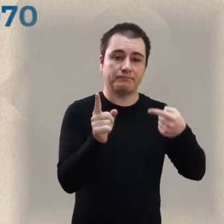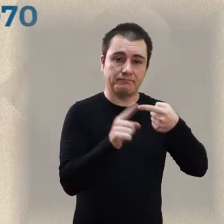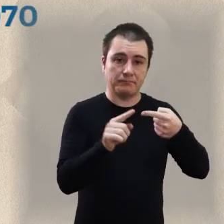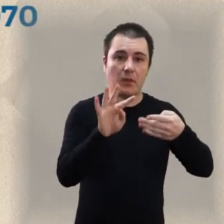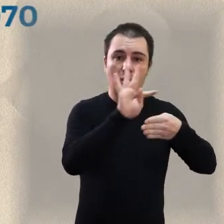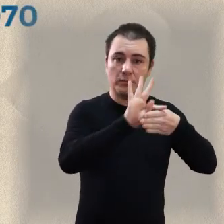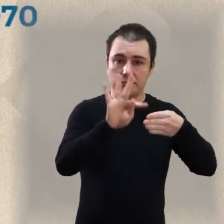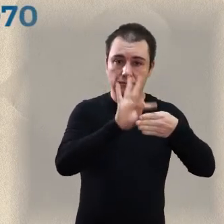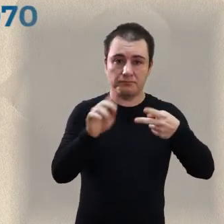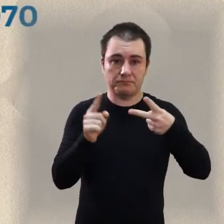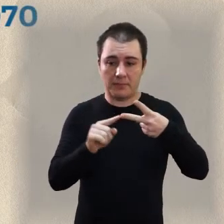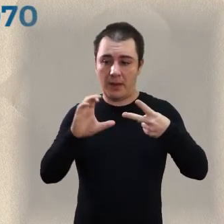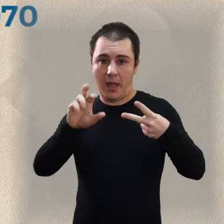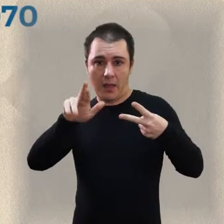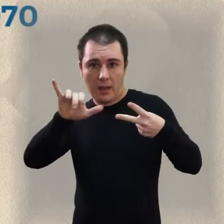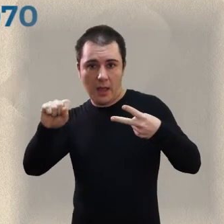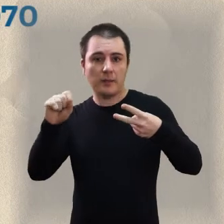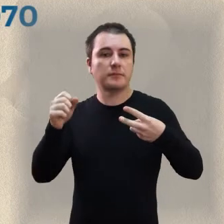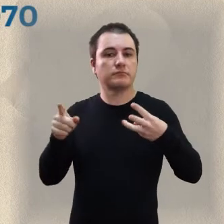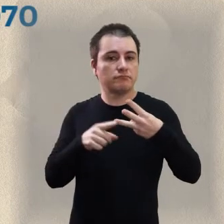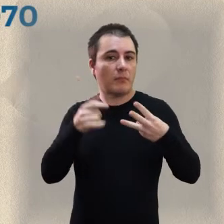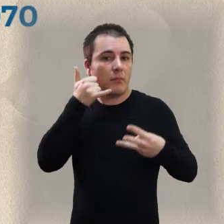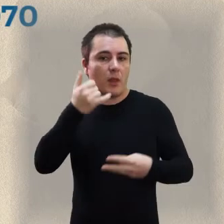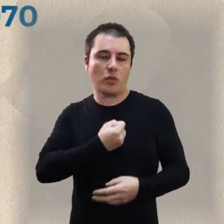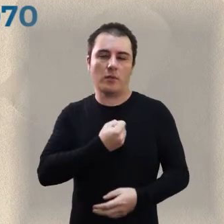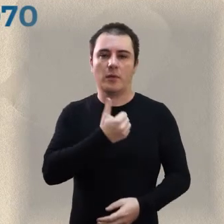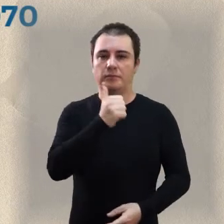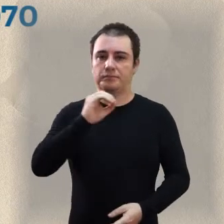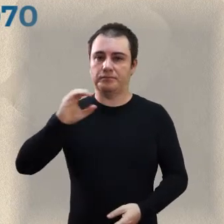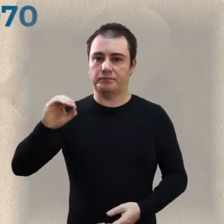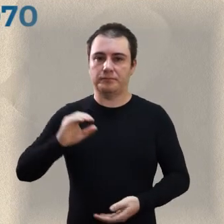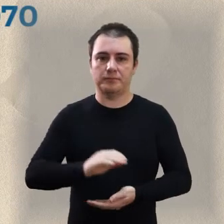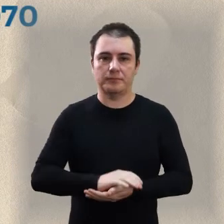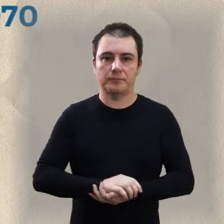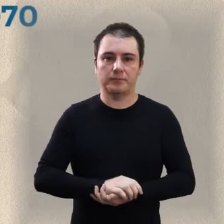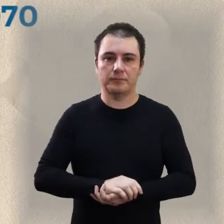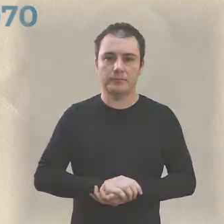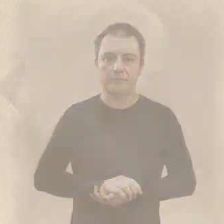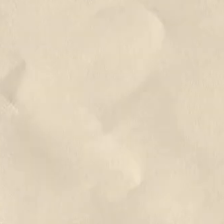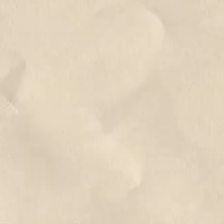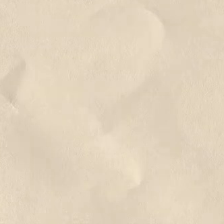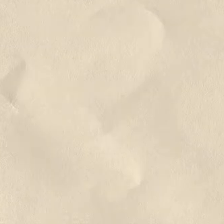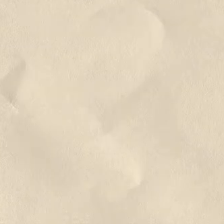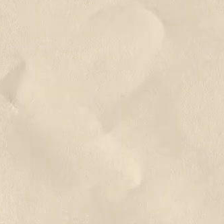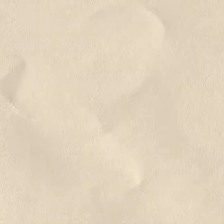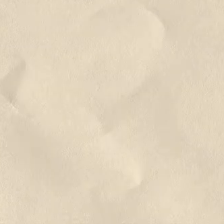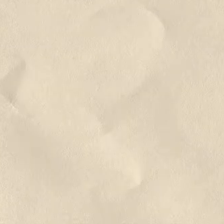escolas ou unidades do Conselho Tutelar, do CRAS e também pelo Disque 100.